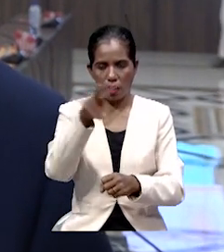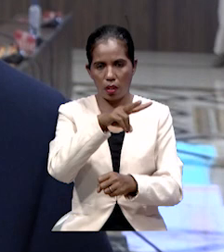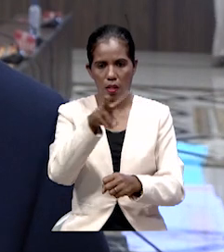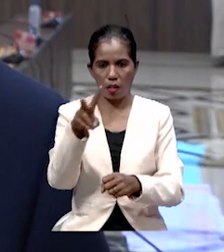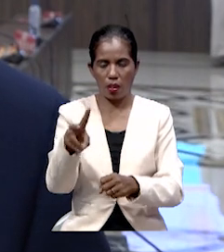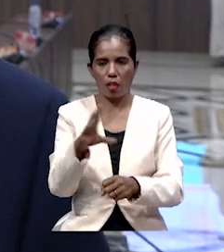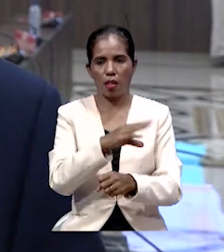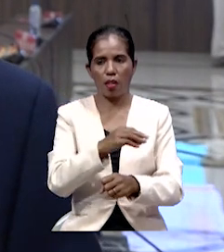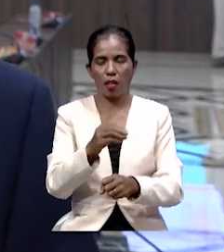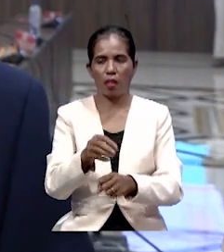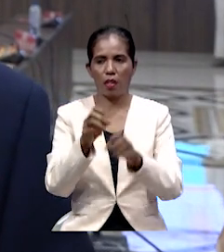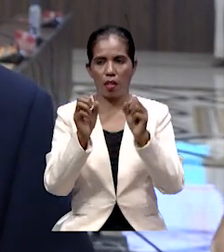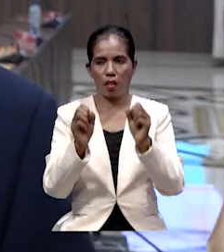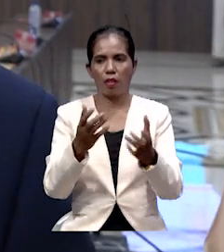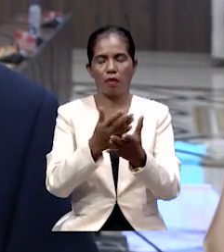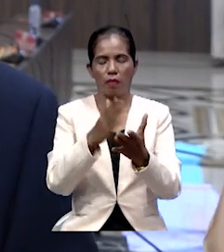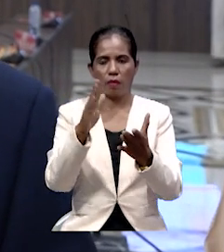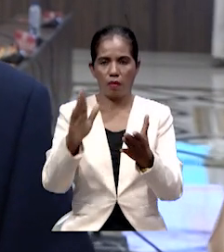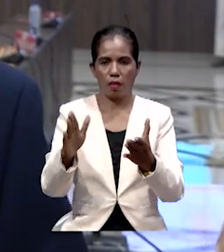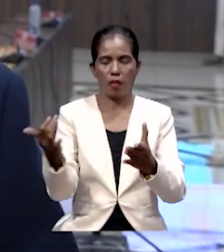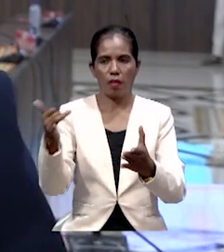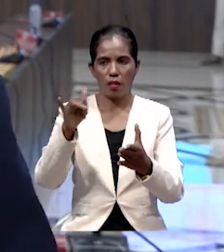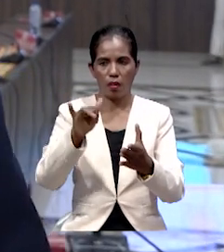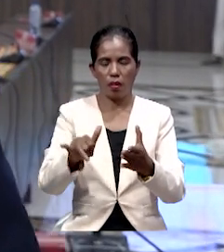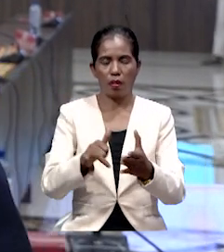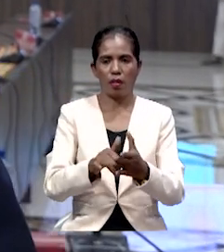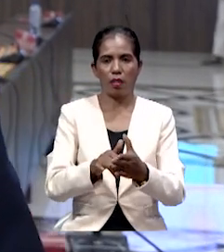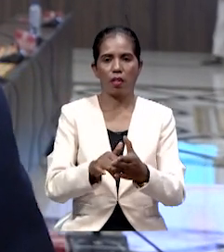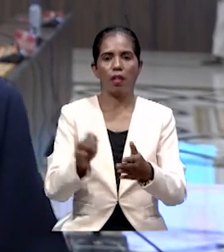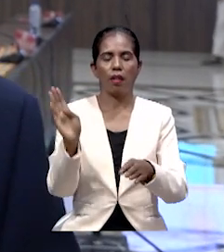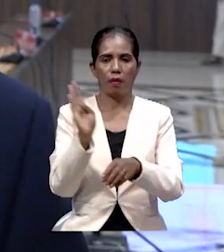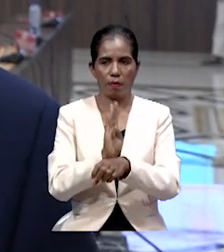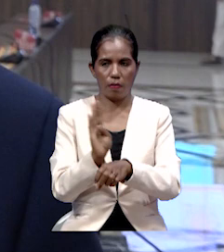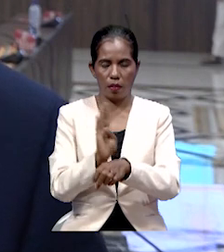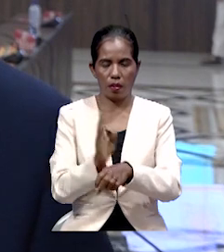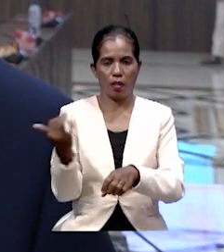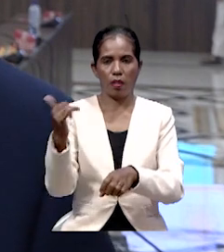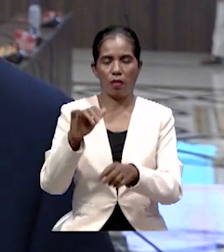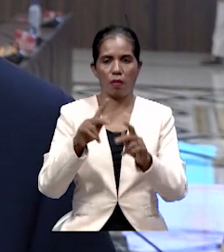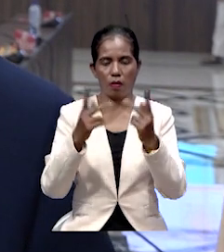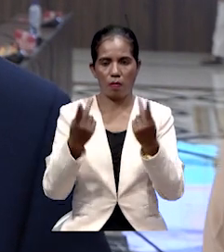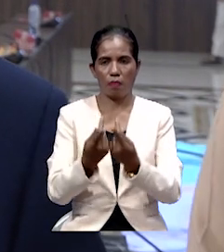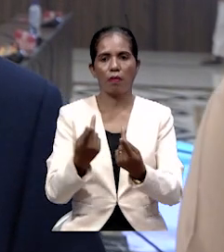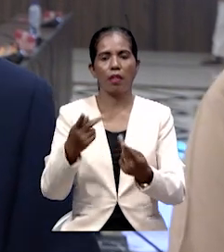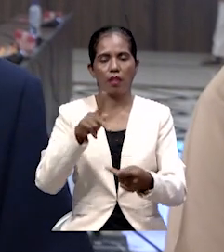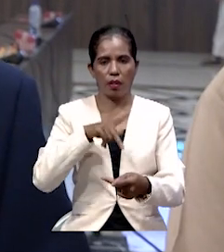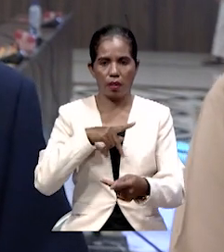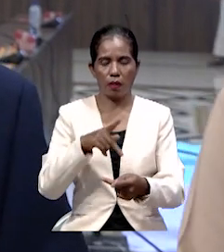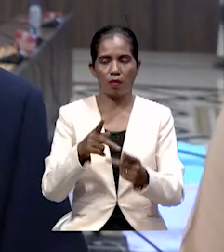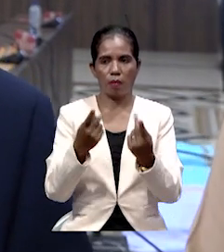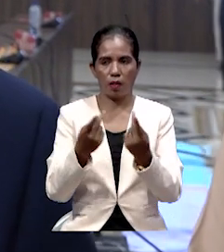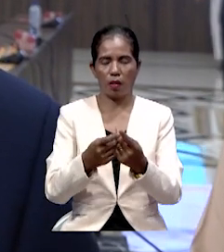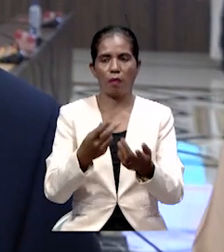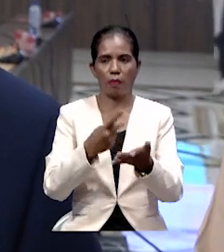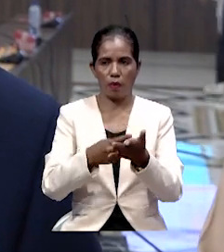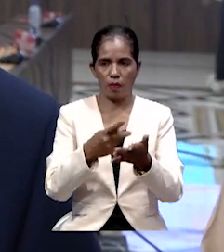nacionais, para tu transforma ser em negócio, ou ser em companhia, ou atividades de projeto